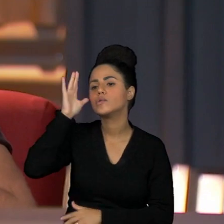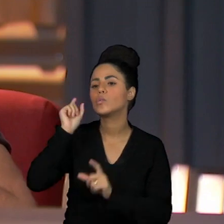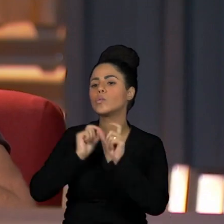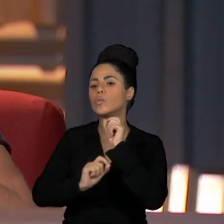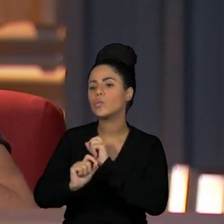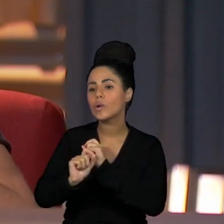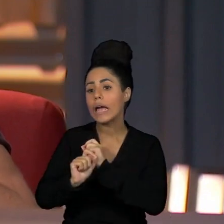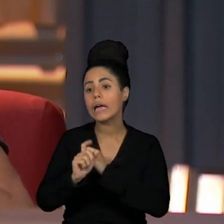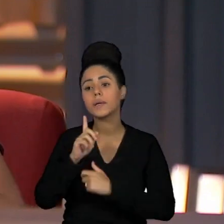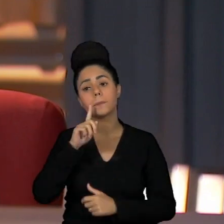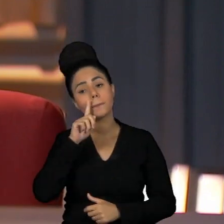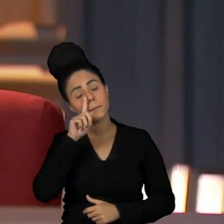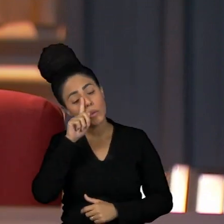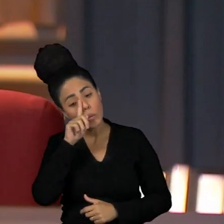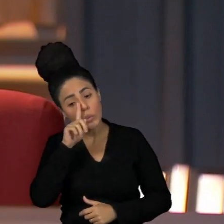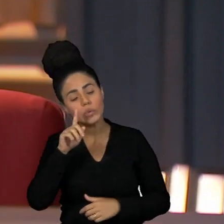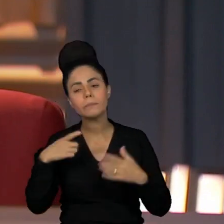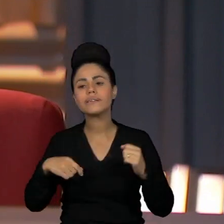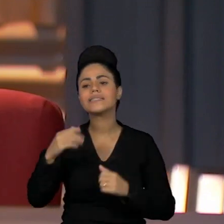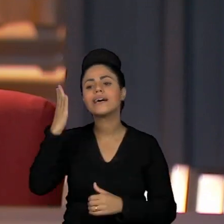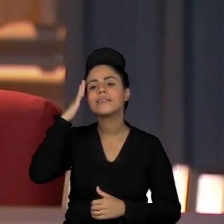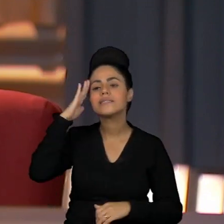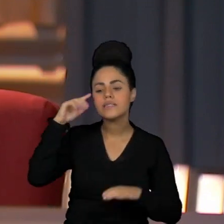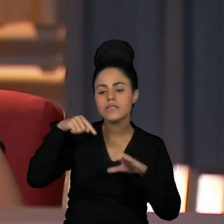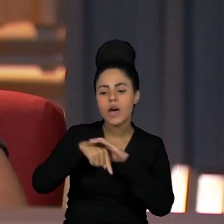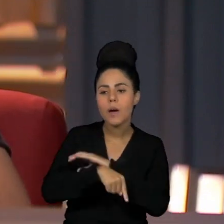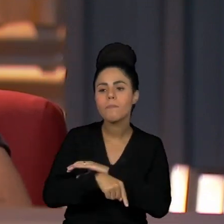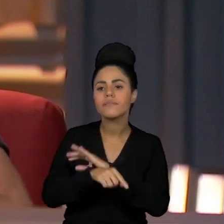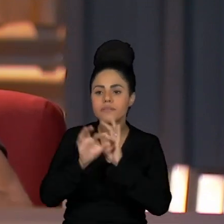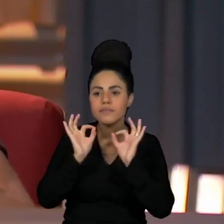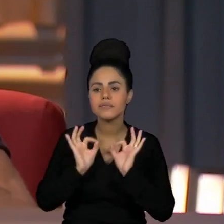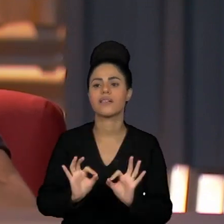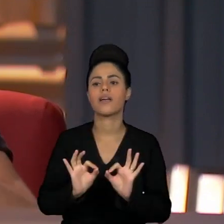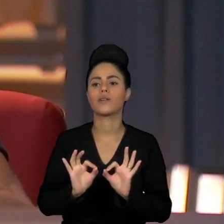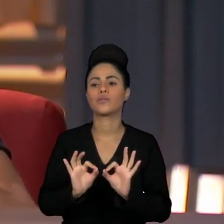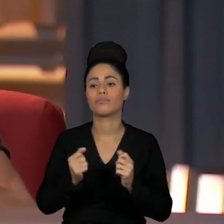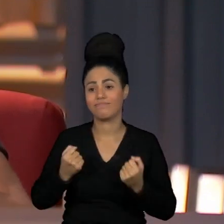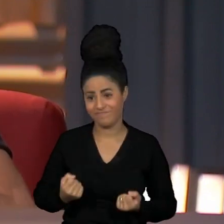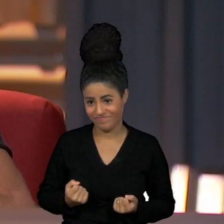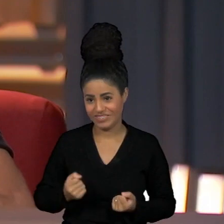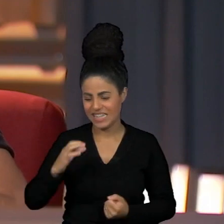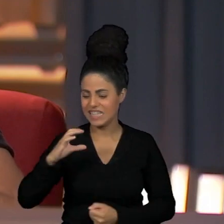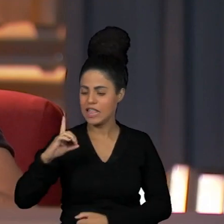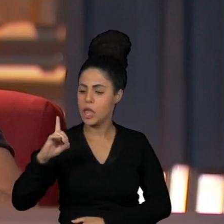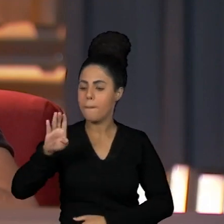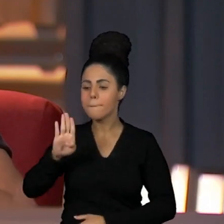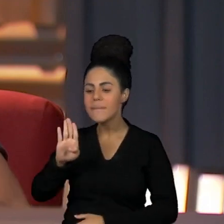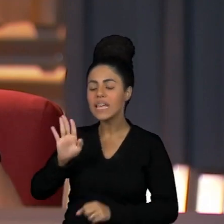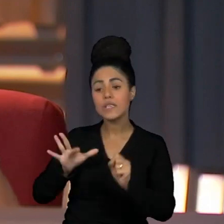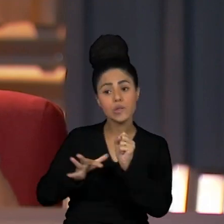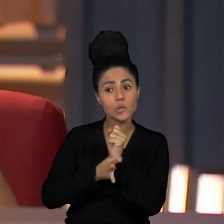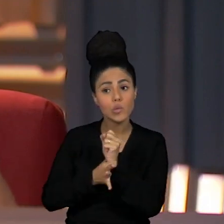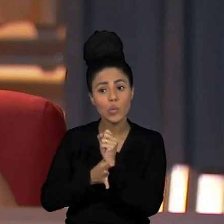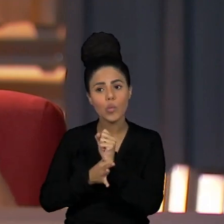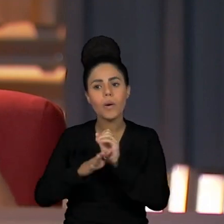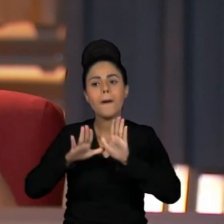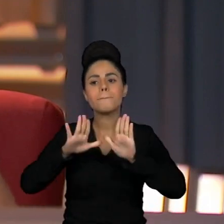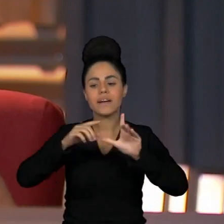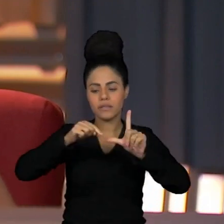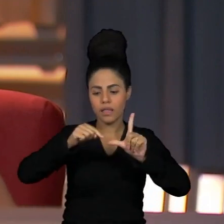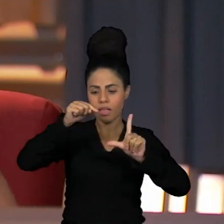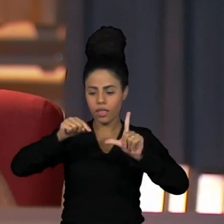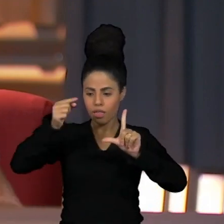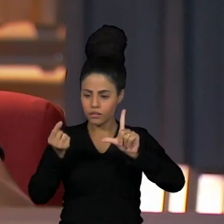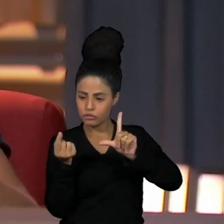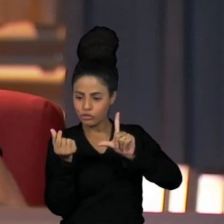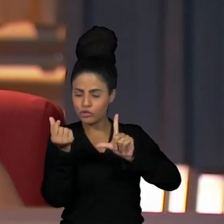arriscado. Né? Quando eu falo aqui de Tesouro Direto CDB, são investimentos mais conservadores, mais seguros. Agora, na bolsa, se você ainda